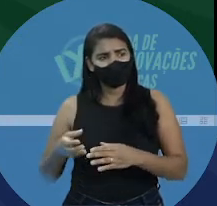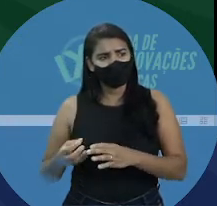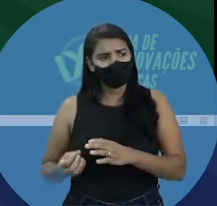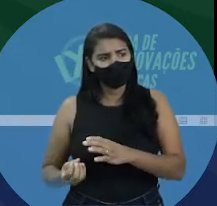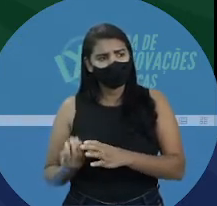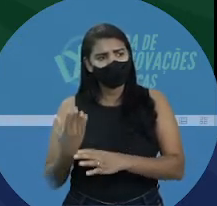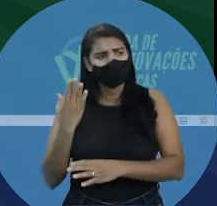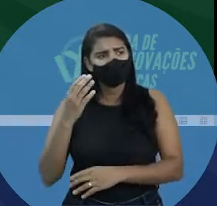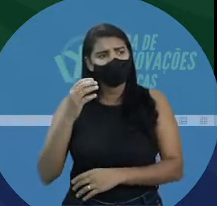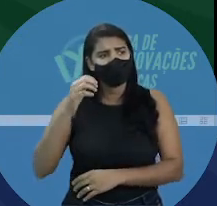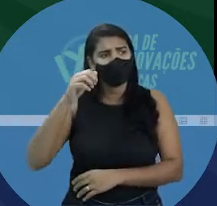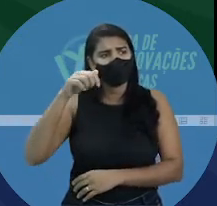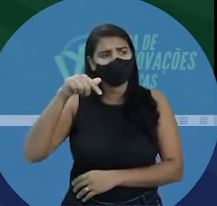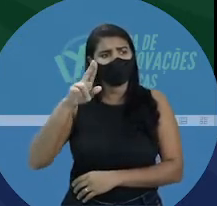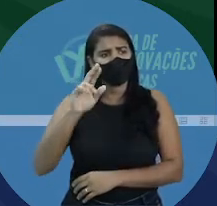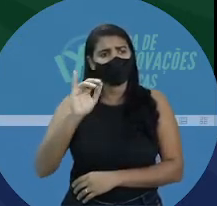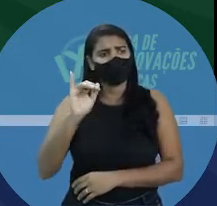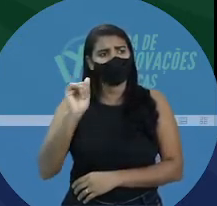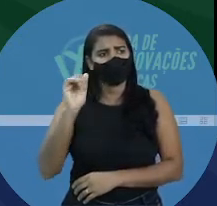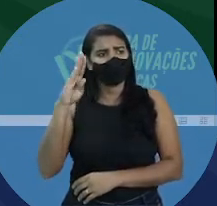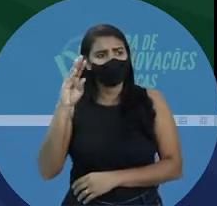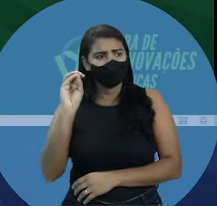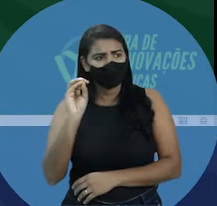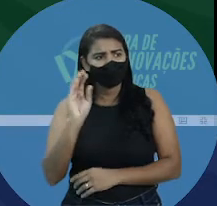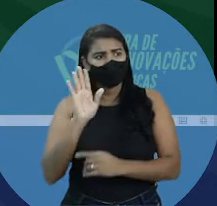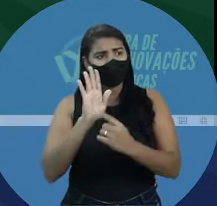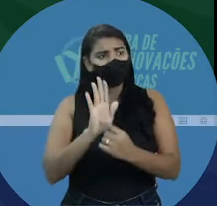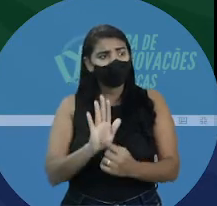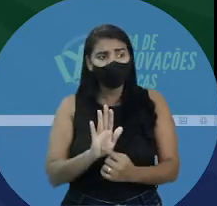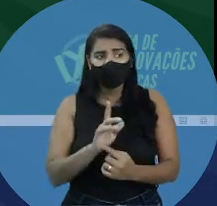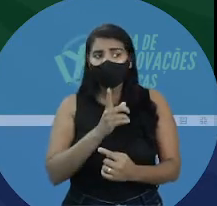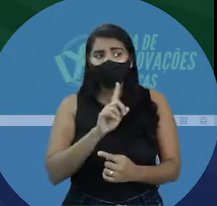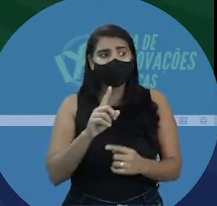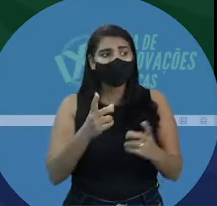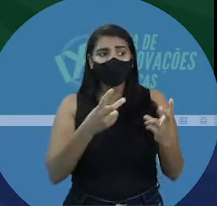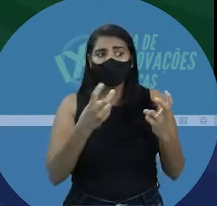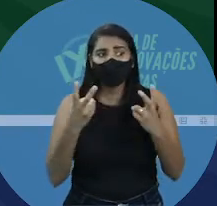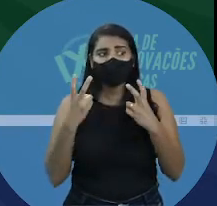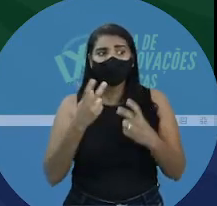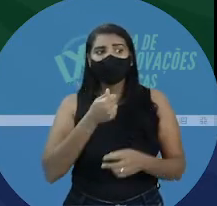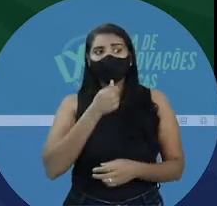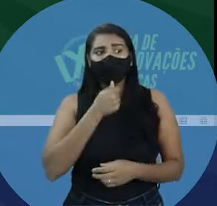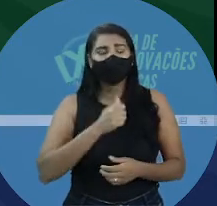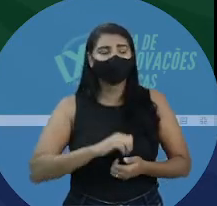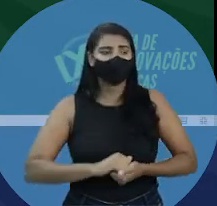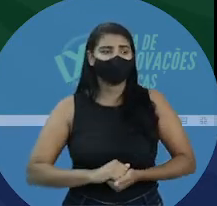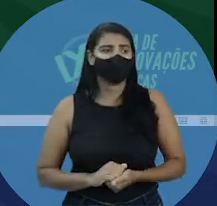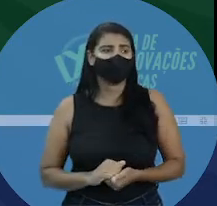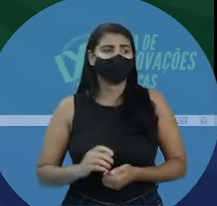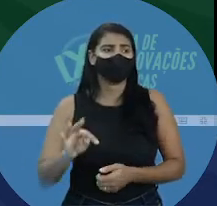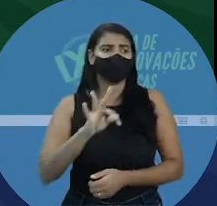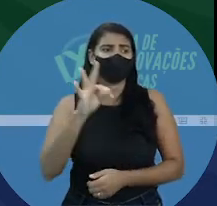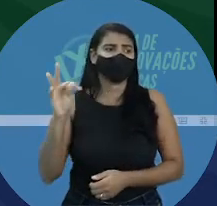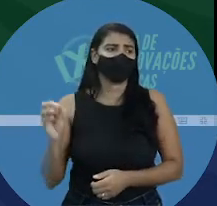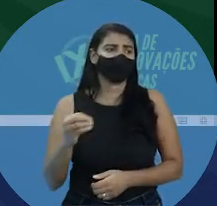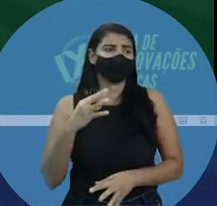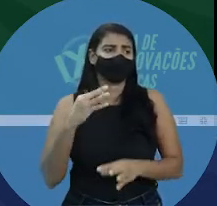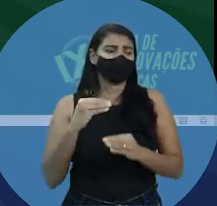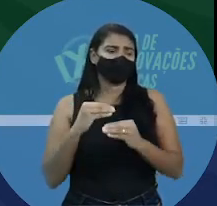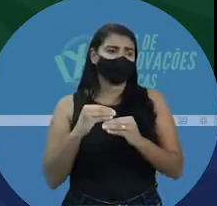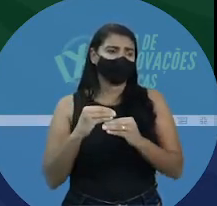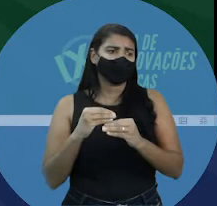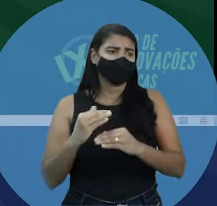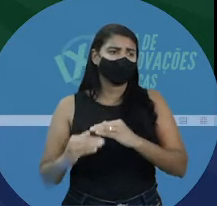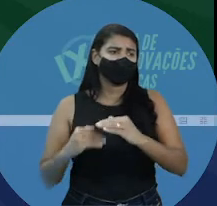quiabo, e eu mostrei para ele. Ele não tinha percebido. Então, tudo vai